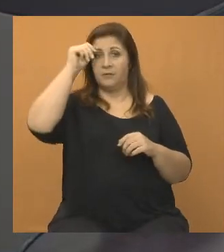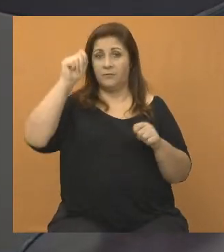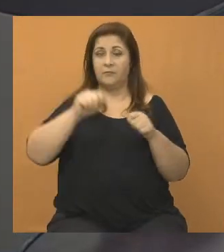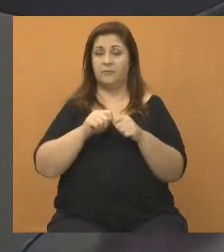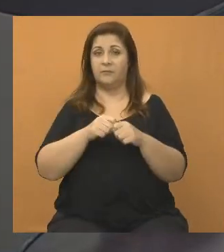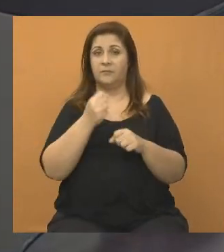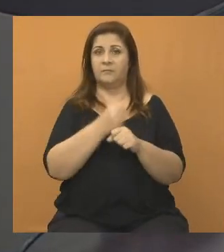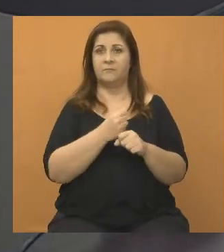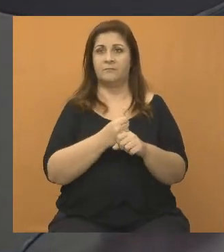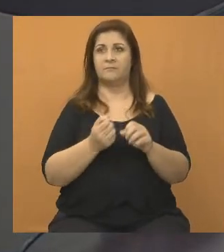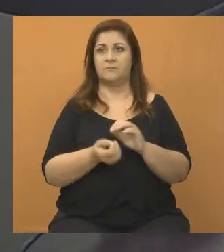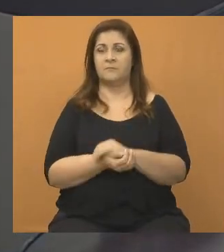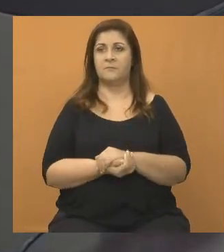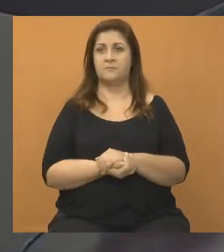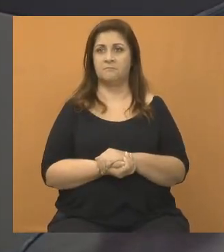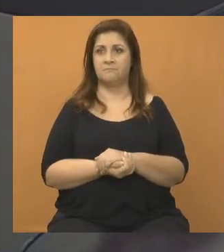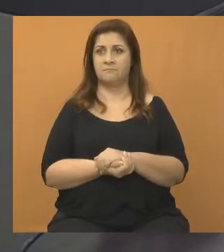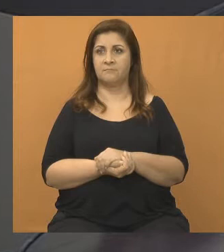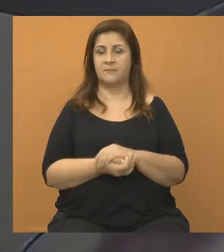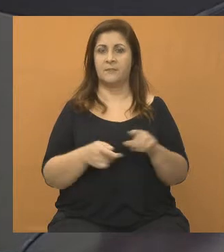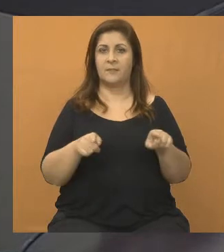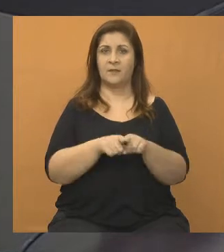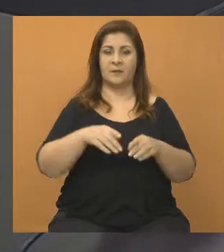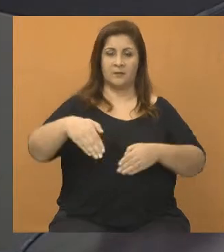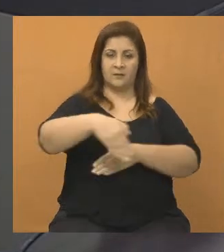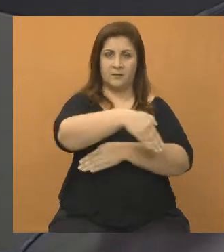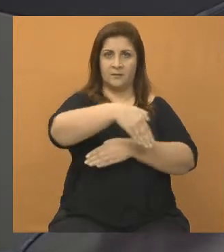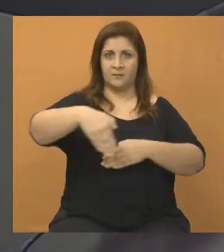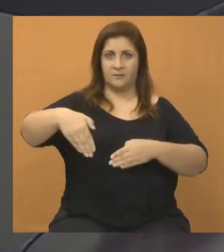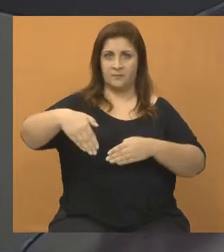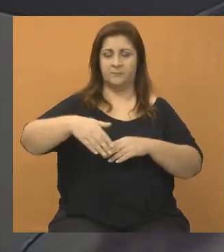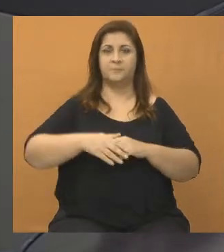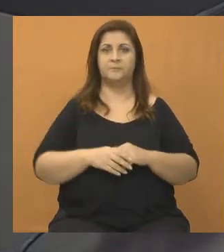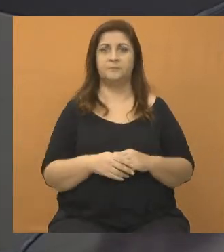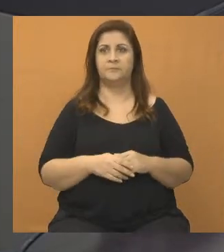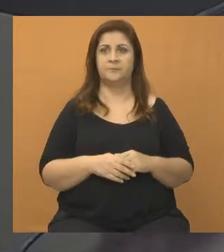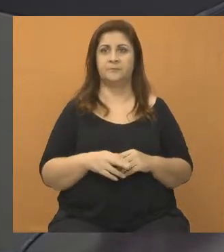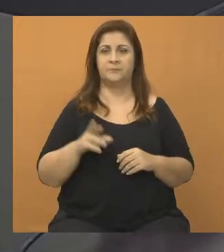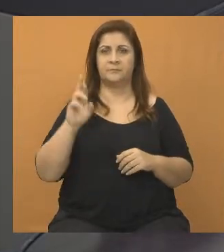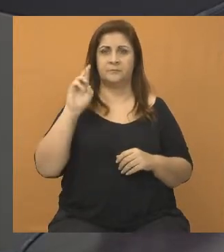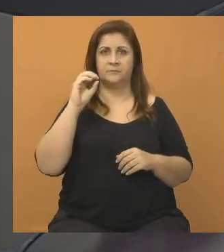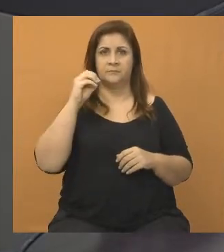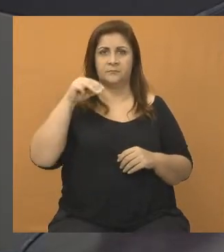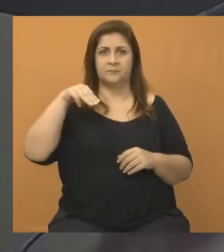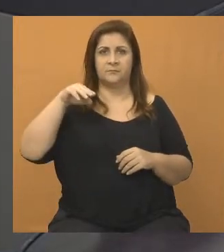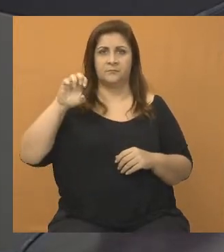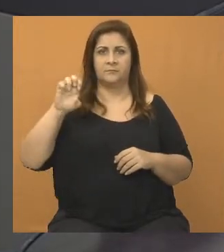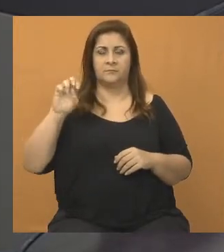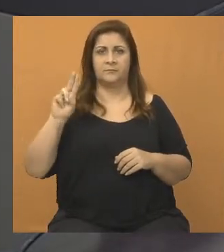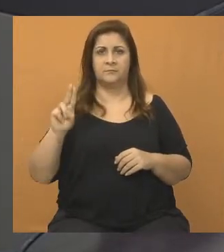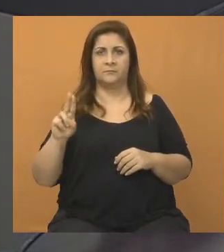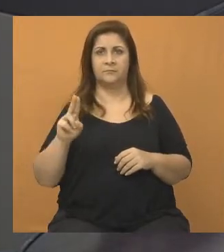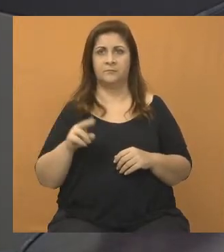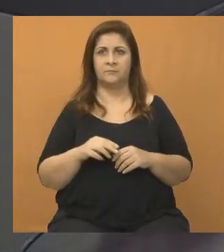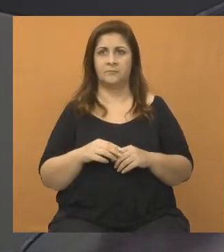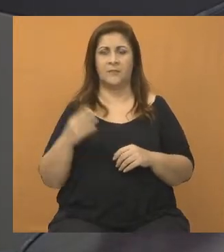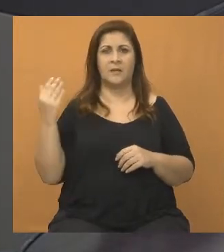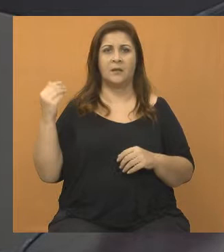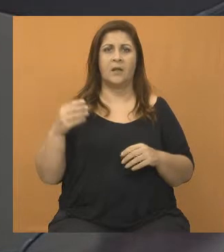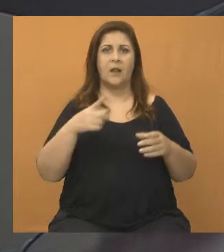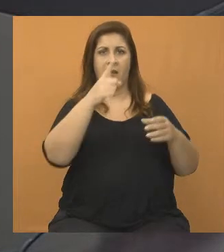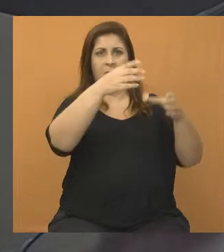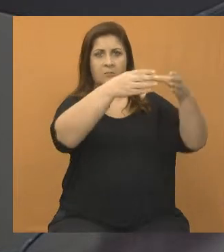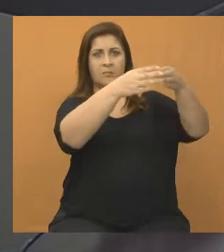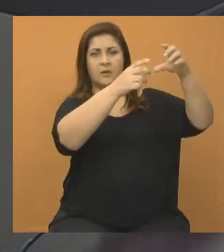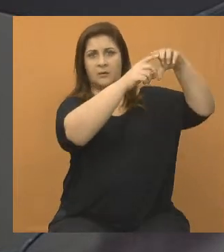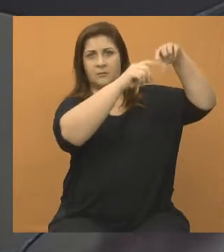de sair, né? E também é aquela avenida lá, que é a da Romeu Pedrilli, que sai da antiga ENC lá no Parque Minha Lua. Também